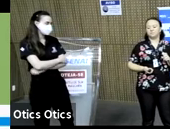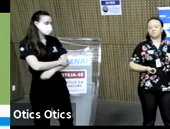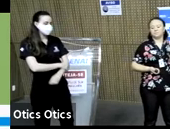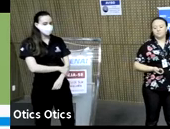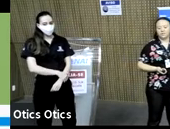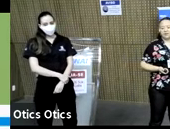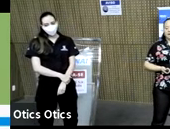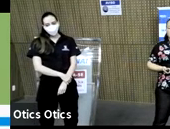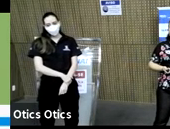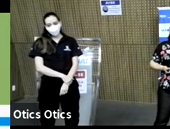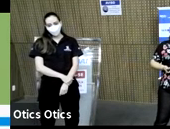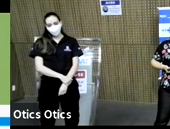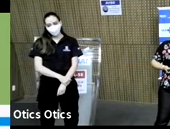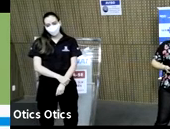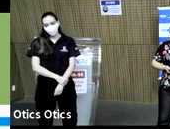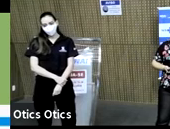apresentação.